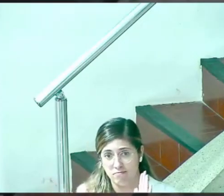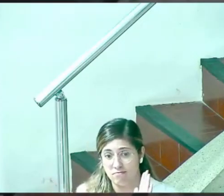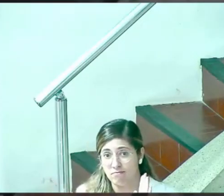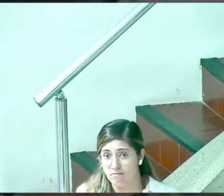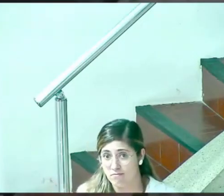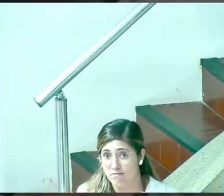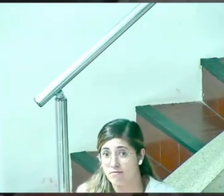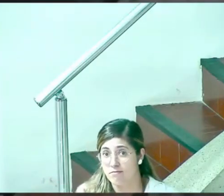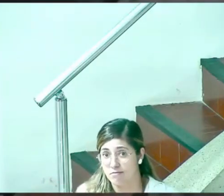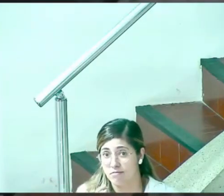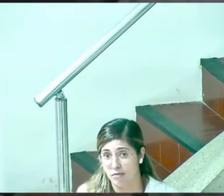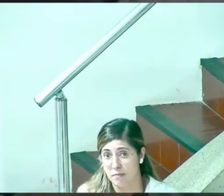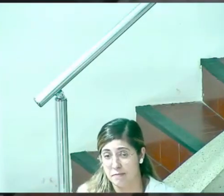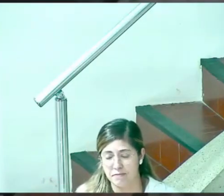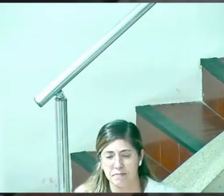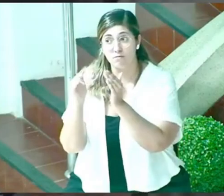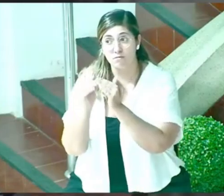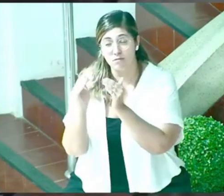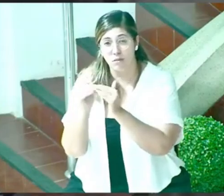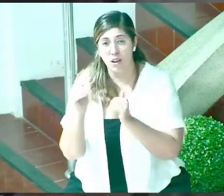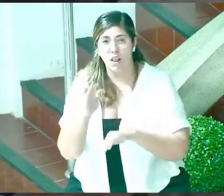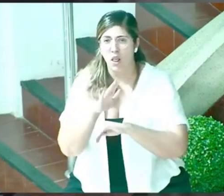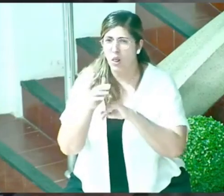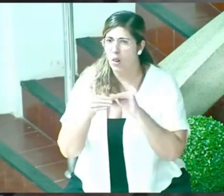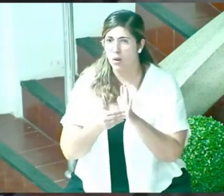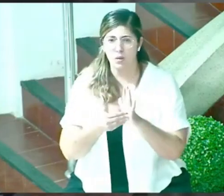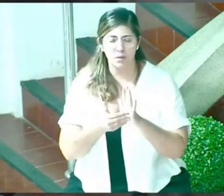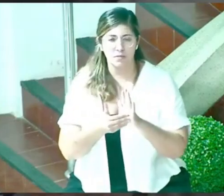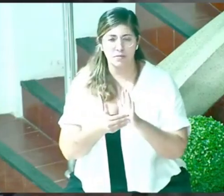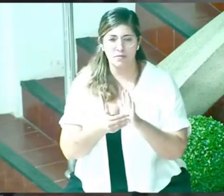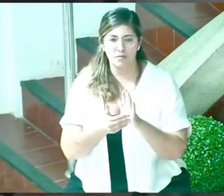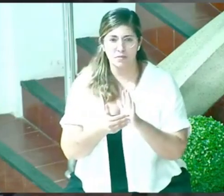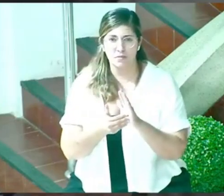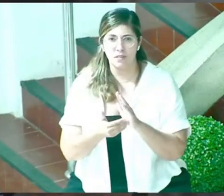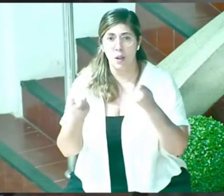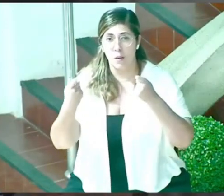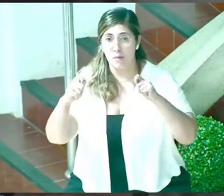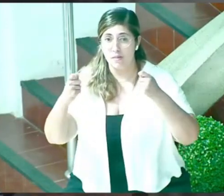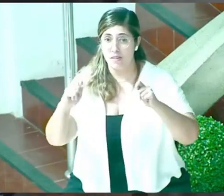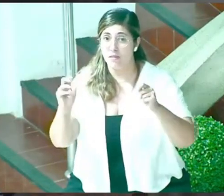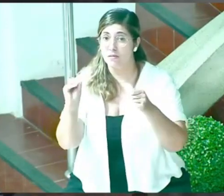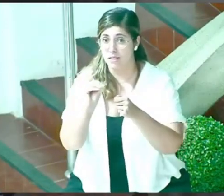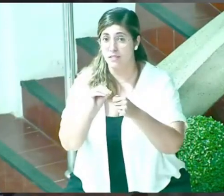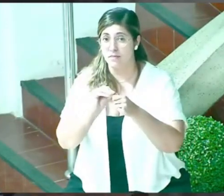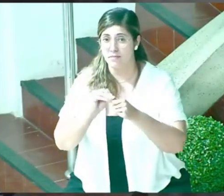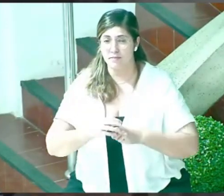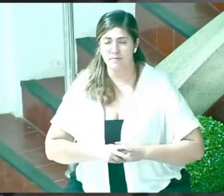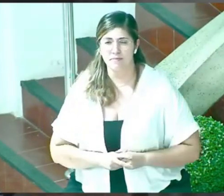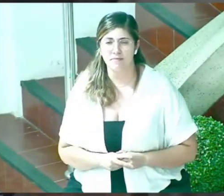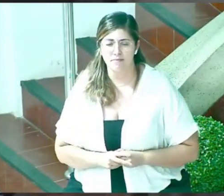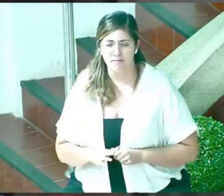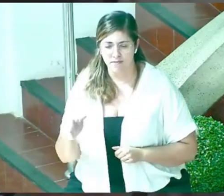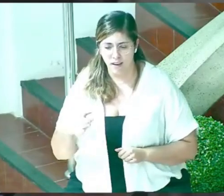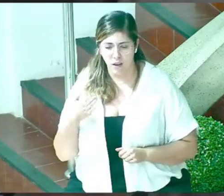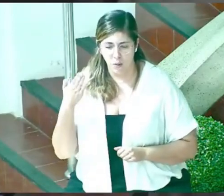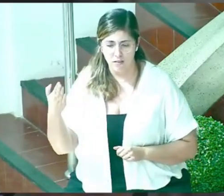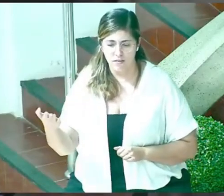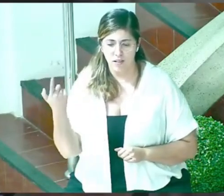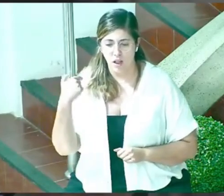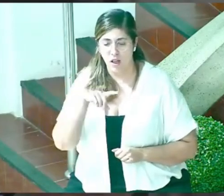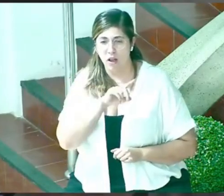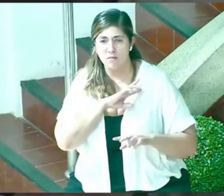Eu quero assistir, pronto. Então você errou. E aí você pode desenhar